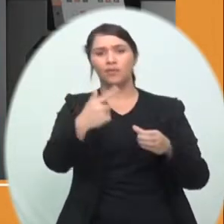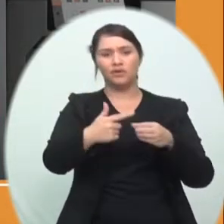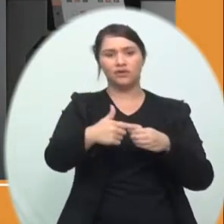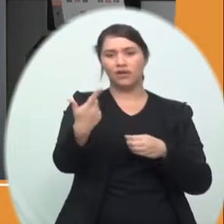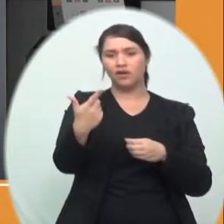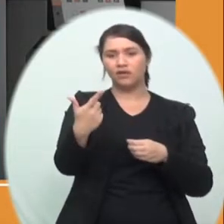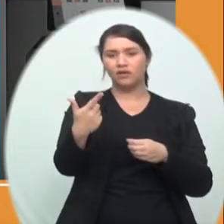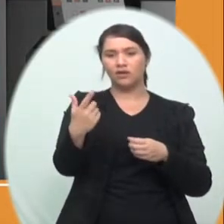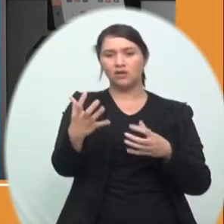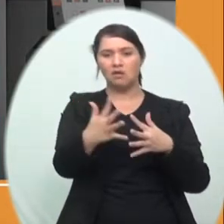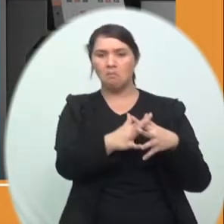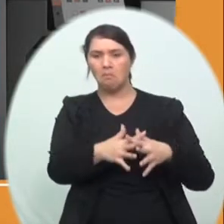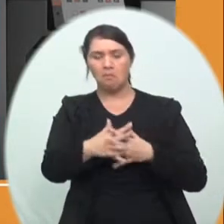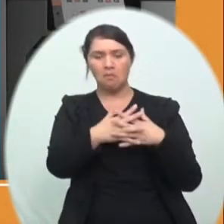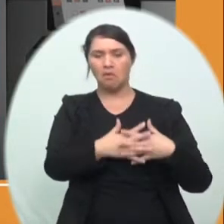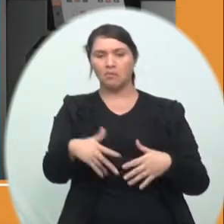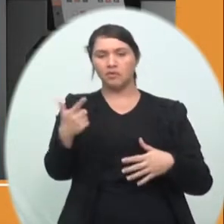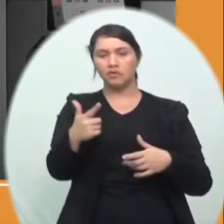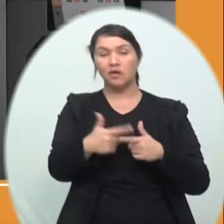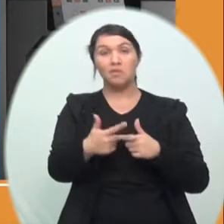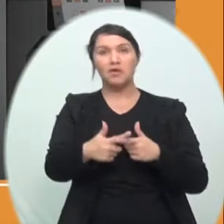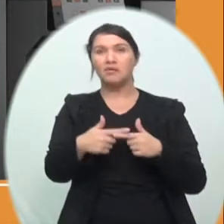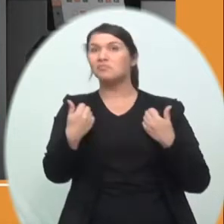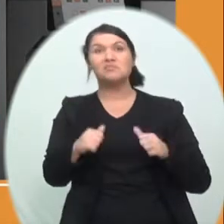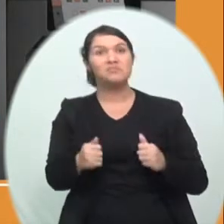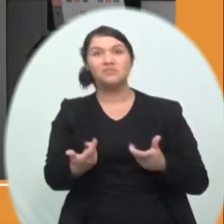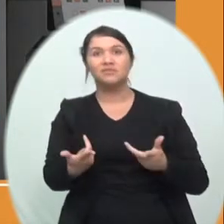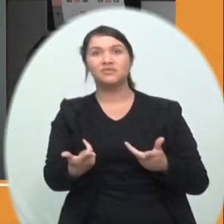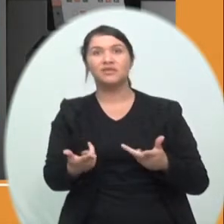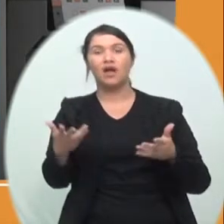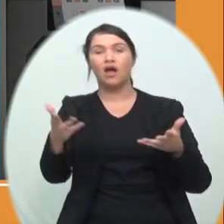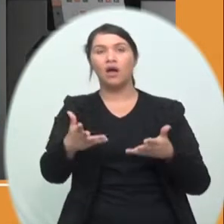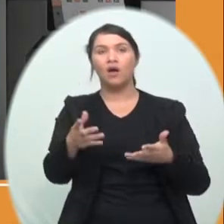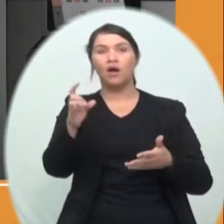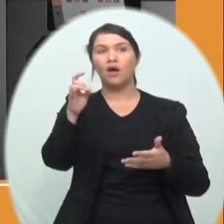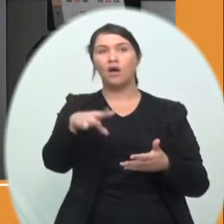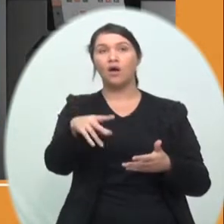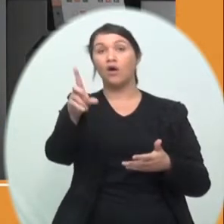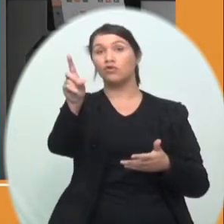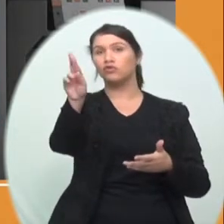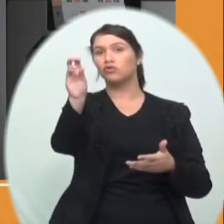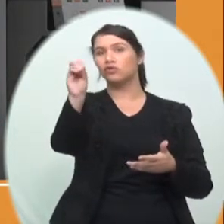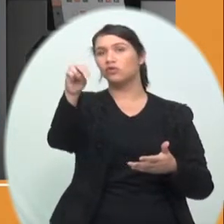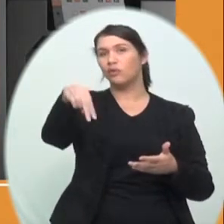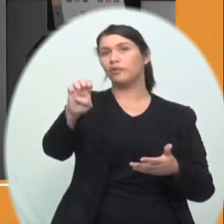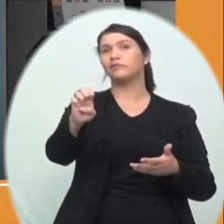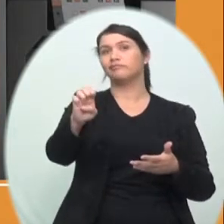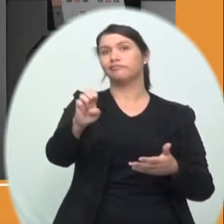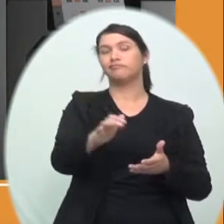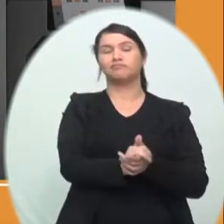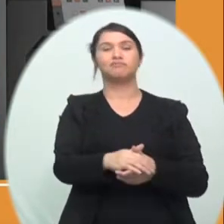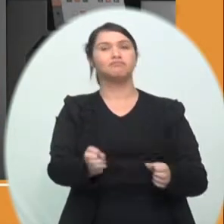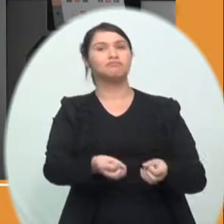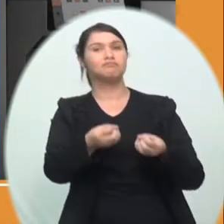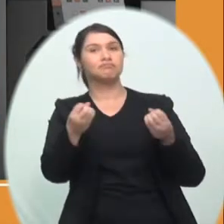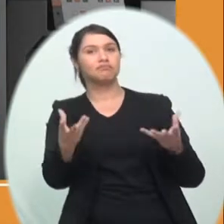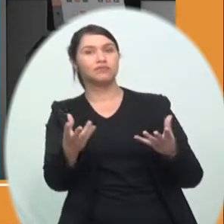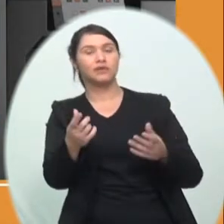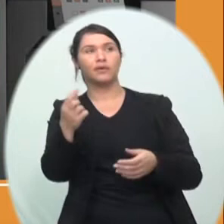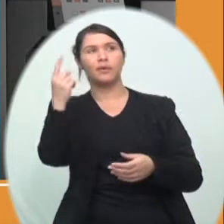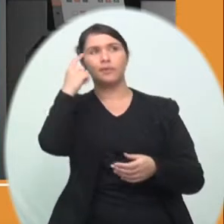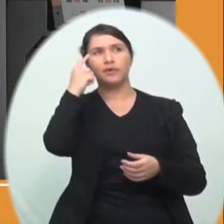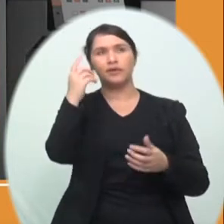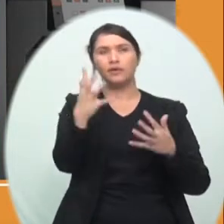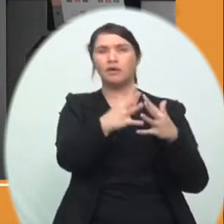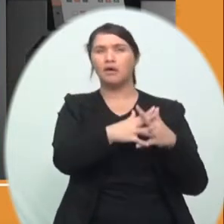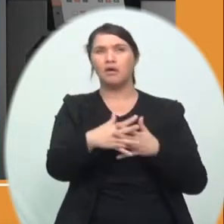para transportar? Como é que vai ser o modelo da nossa cidade? Como é que a gente tem que pensar uma cidade que... Vamos lá, exagerando. Acabou o caminhão. Vai